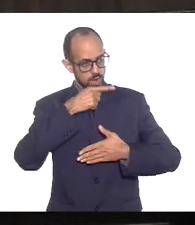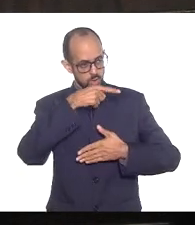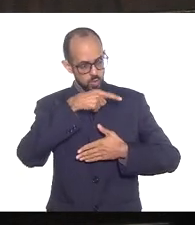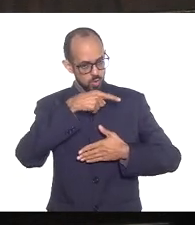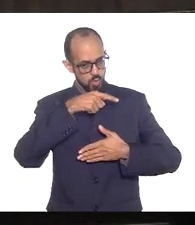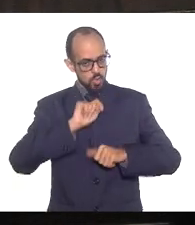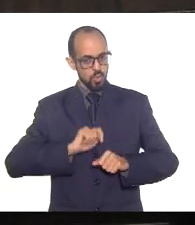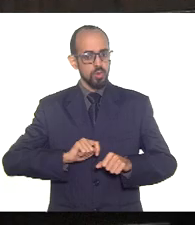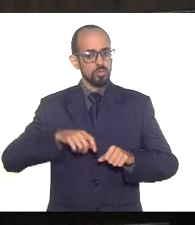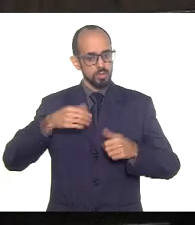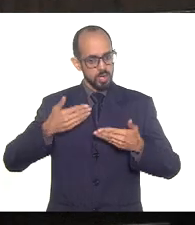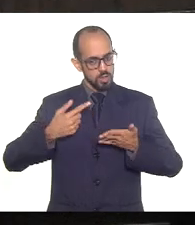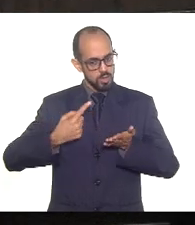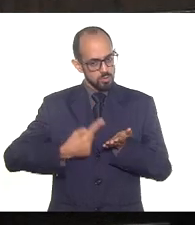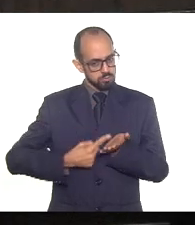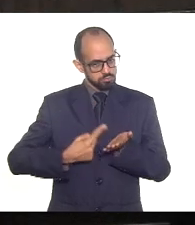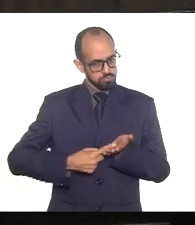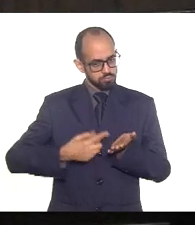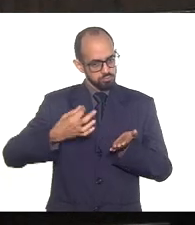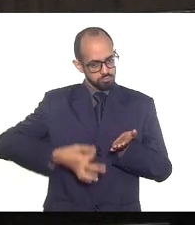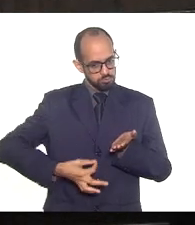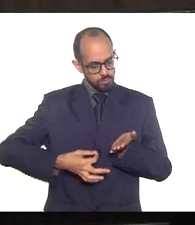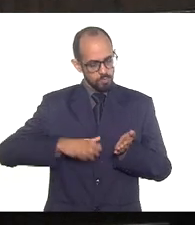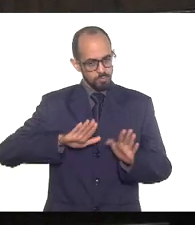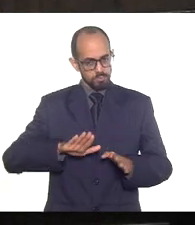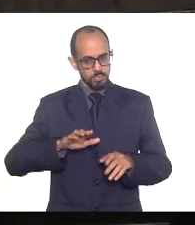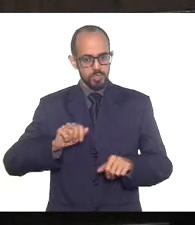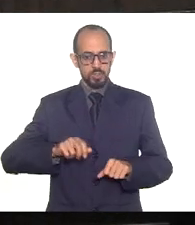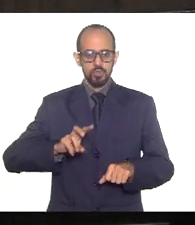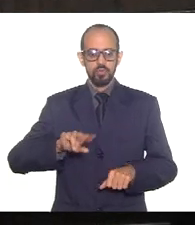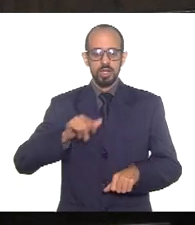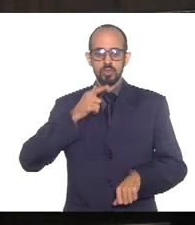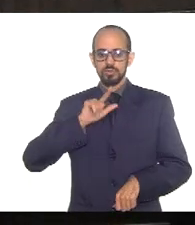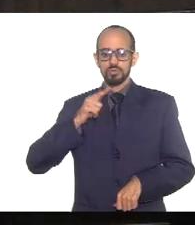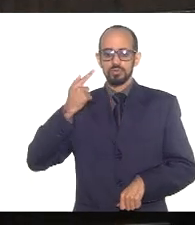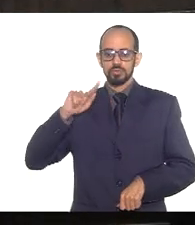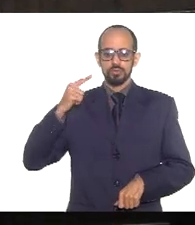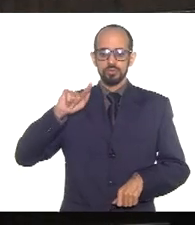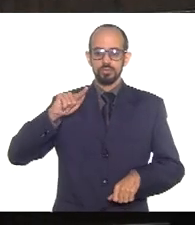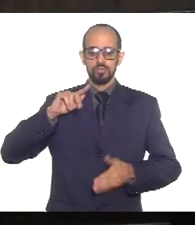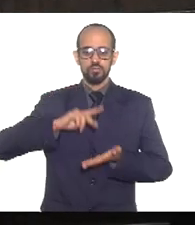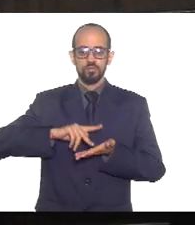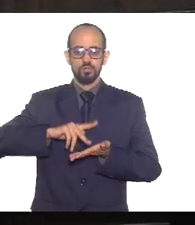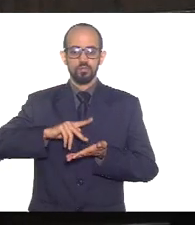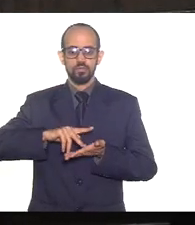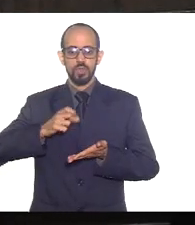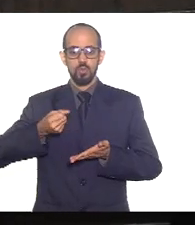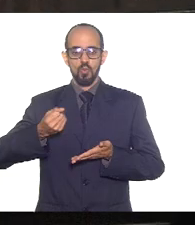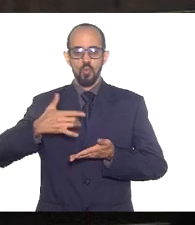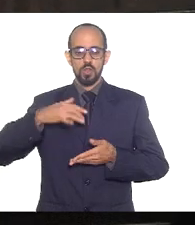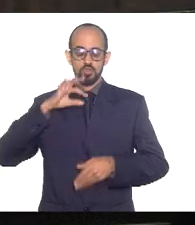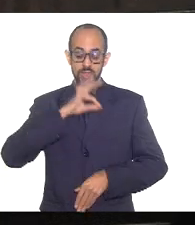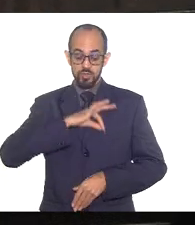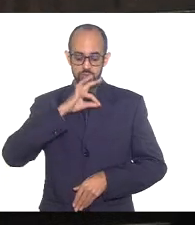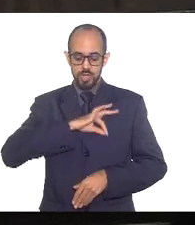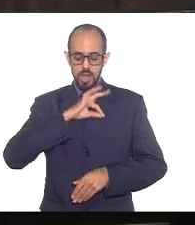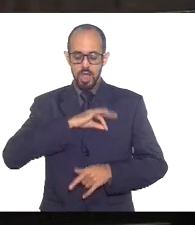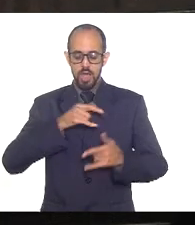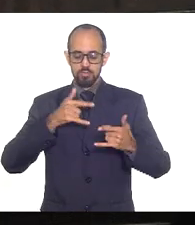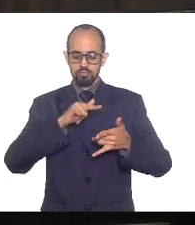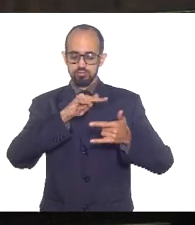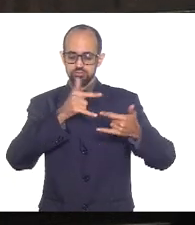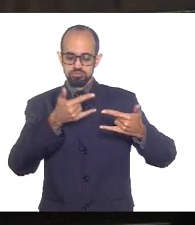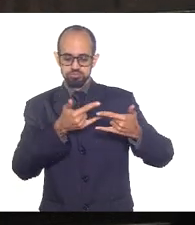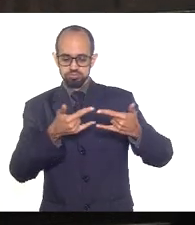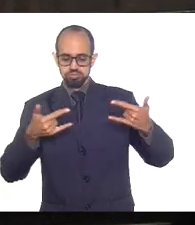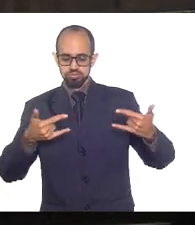acordado mas a gente só vai ter essa garantia de fato quando sair no contracheque dos trabalhadores